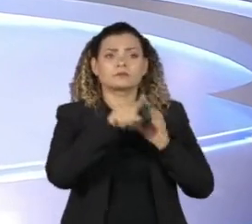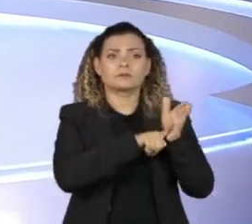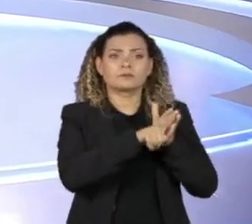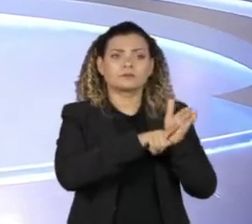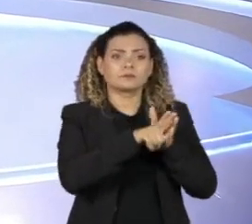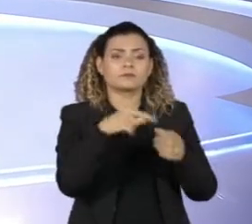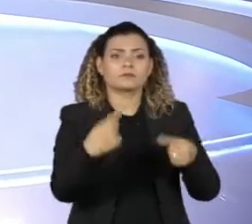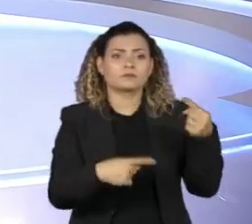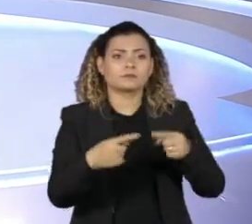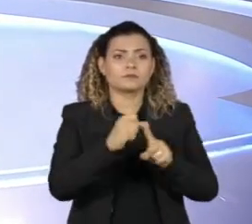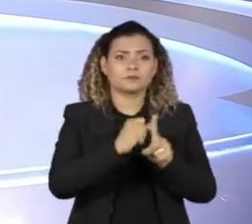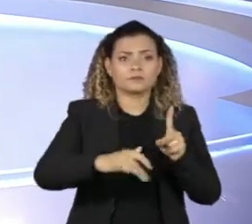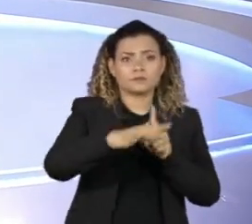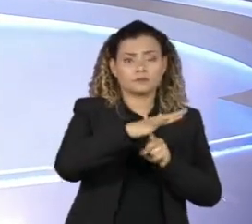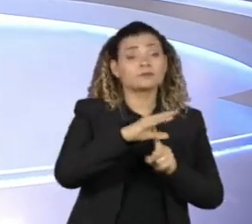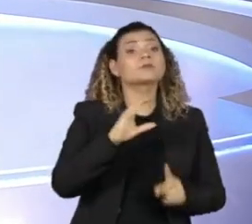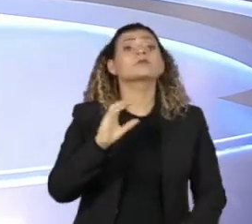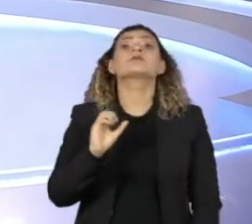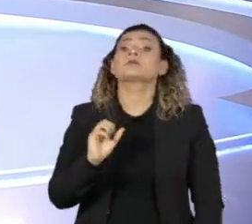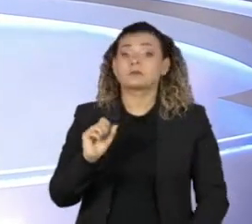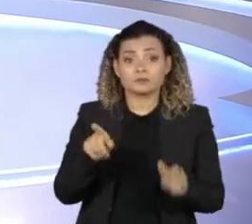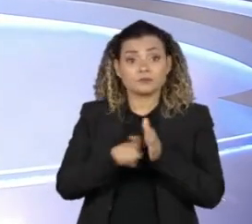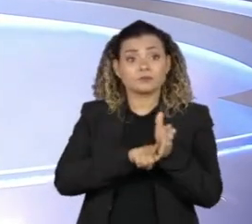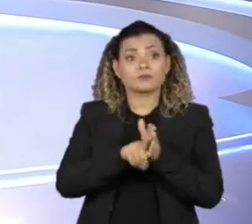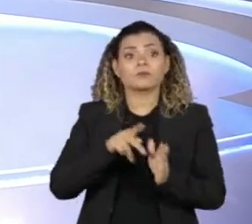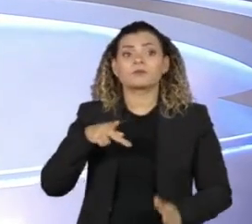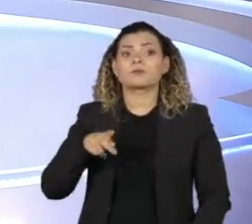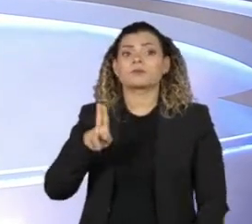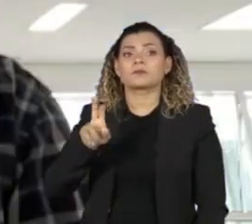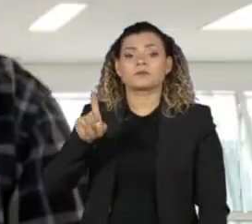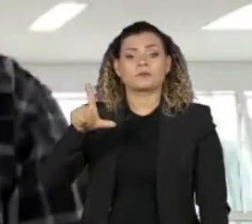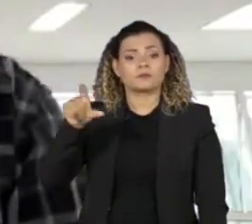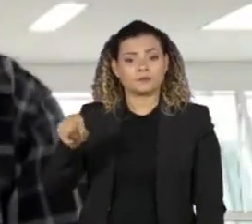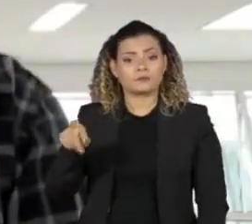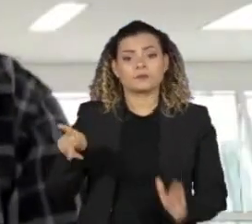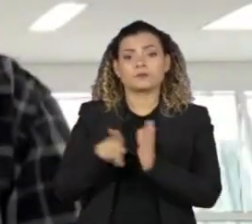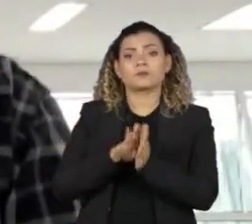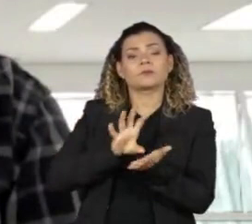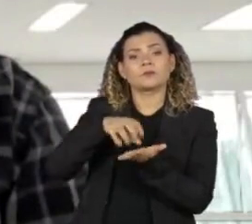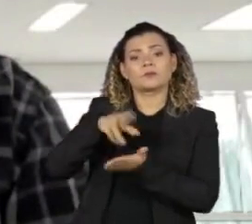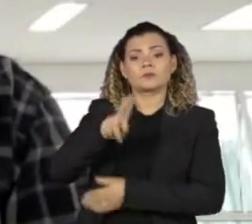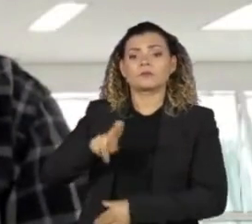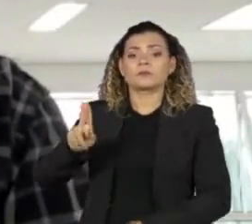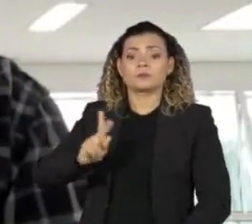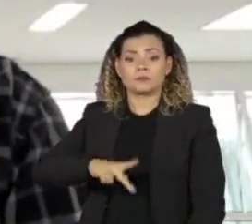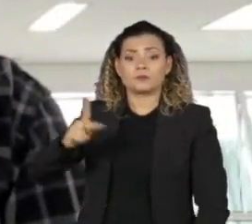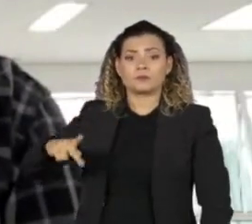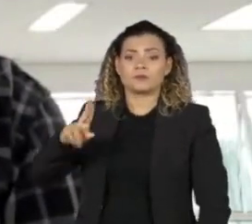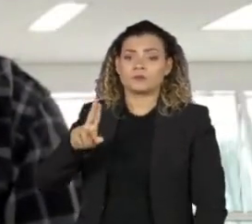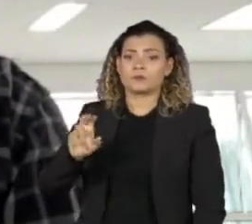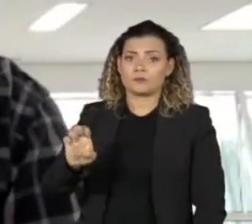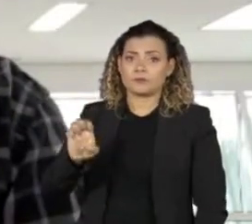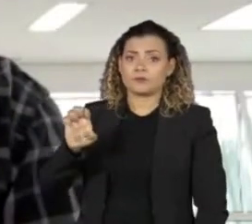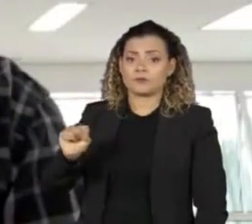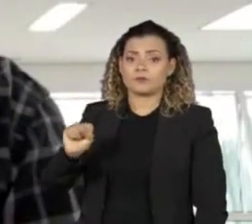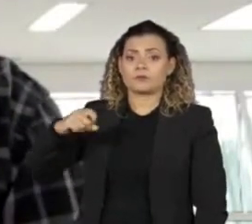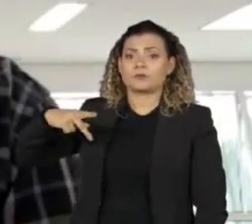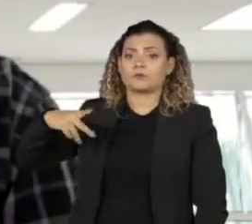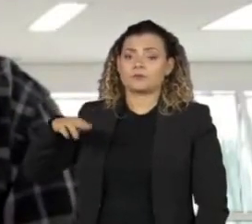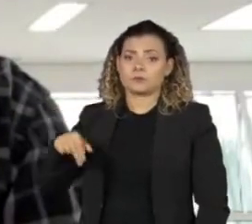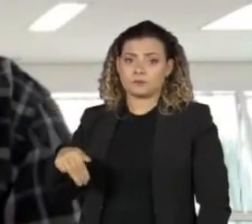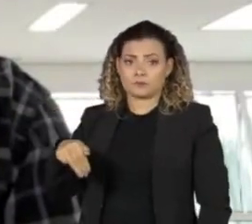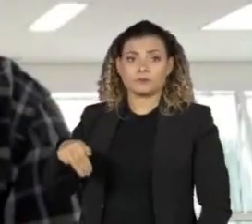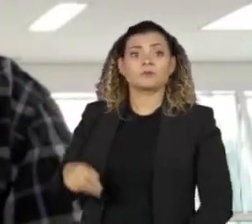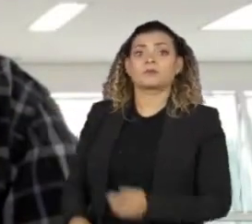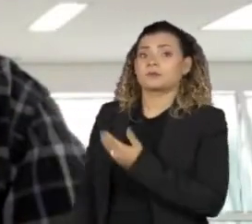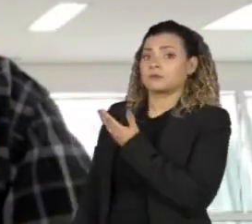professor de sociologia da ESPM, Paulo Nicoli Ramírez. Um dos grandes fatores para essa expansão da violência política no